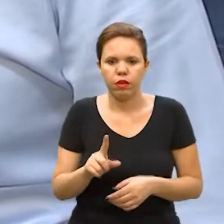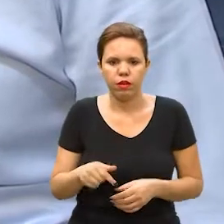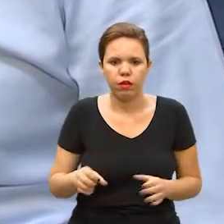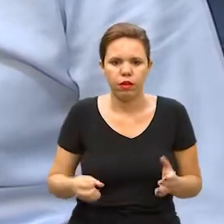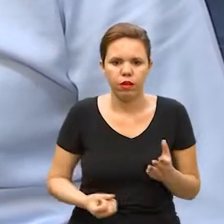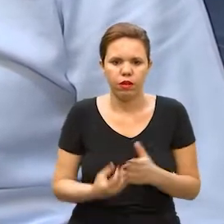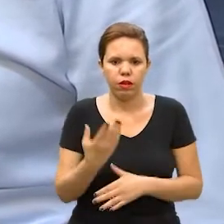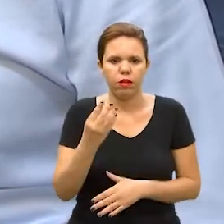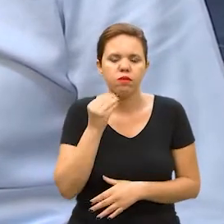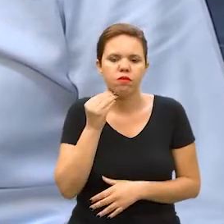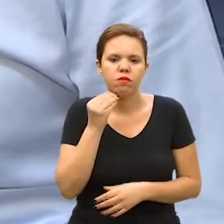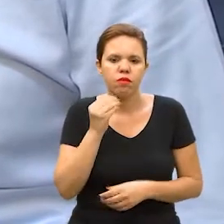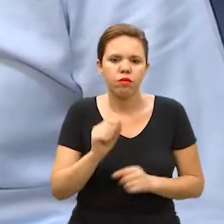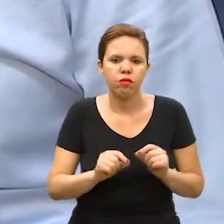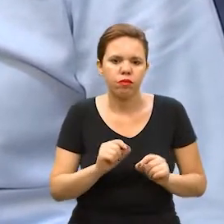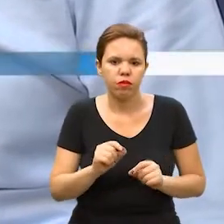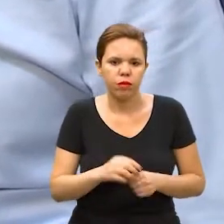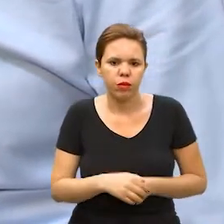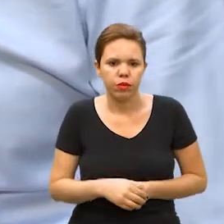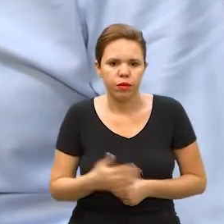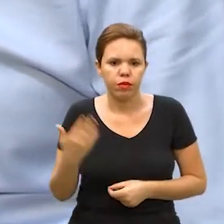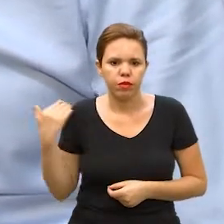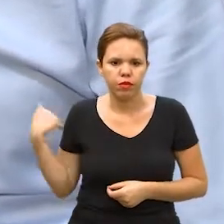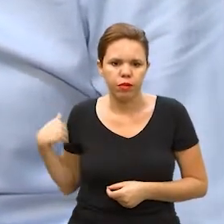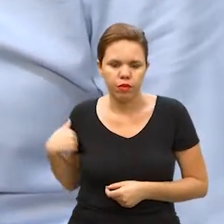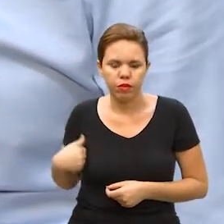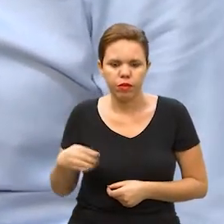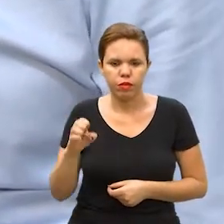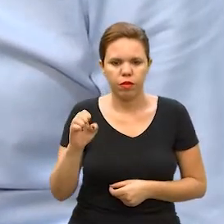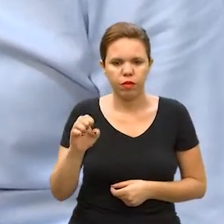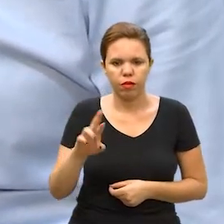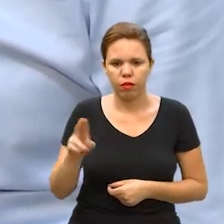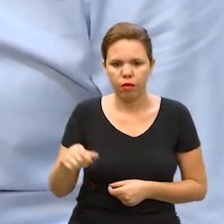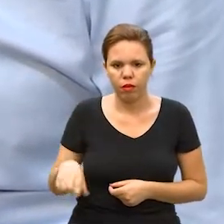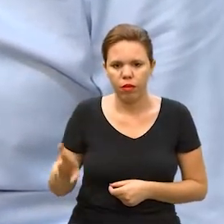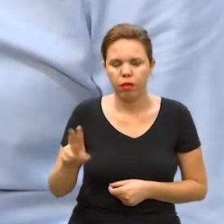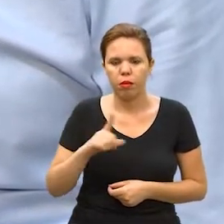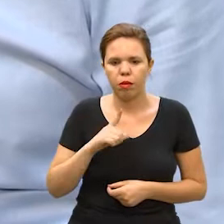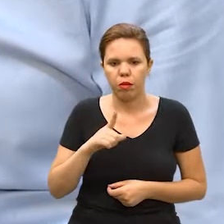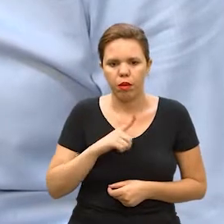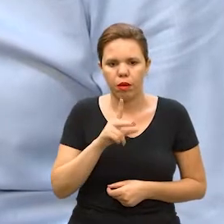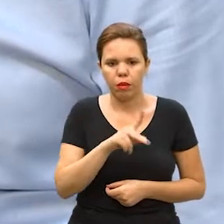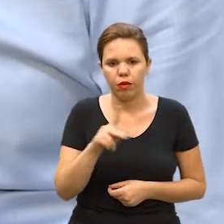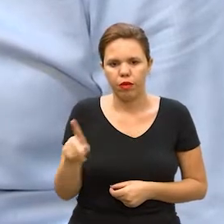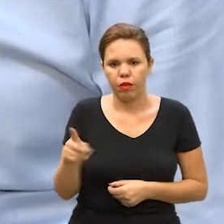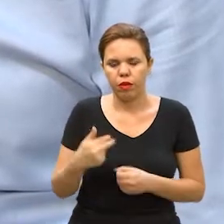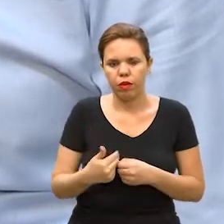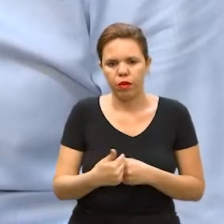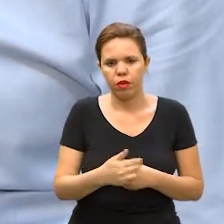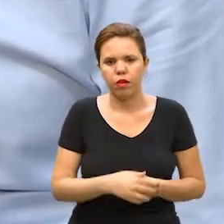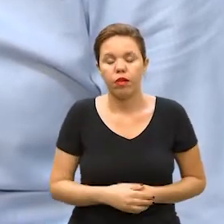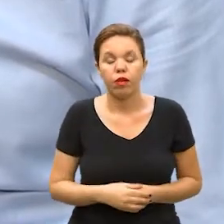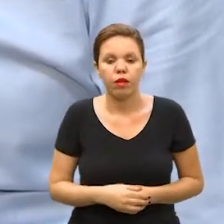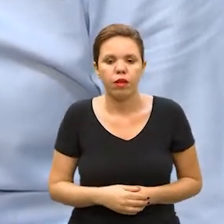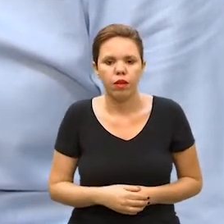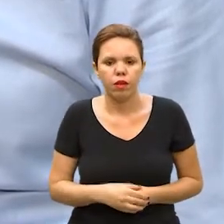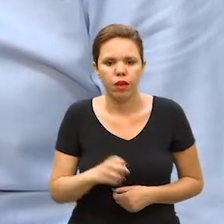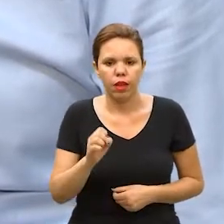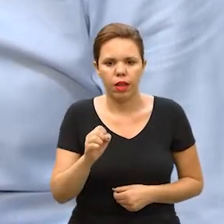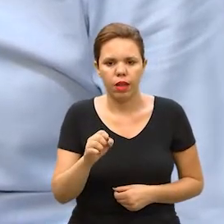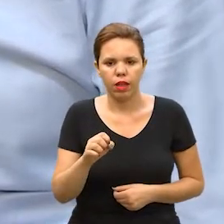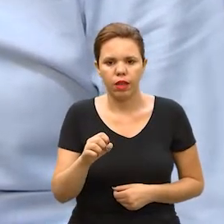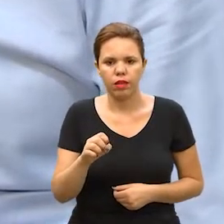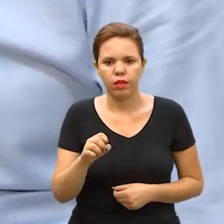de uma oportunidade que, na época, o César teve, através até de um professor da Unicamp. Na época, o César estava